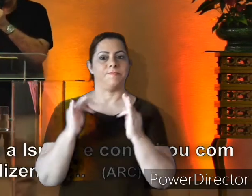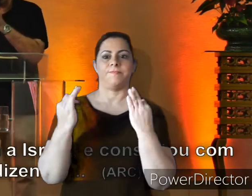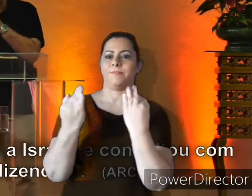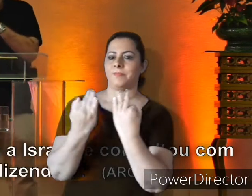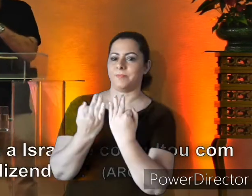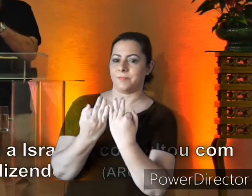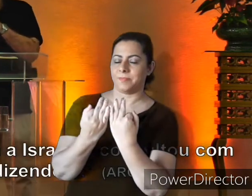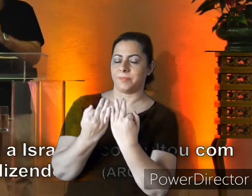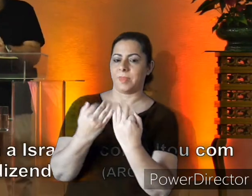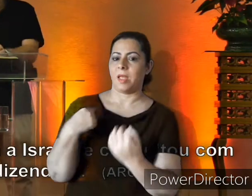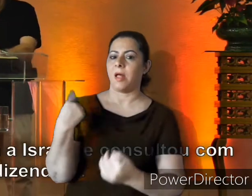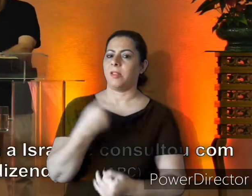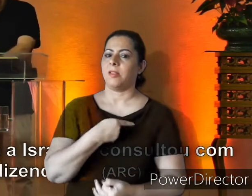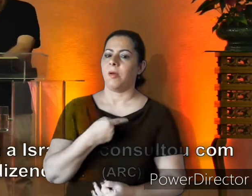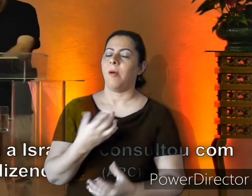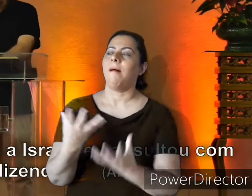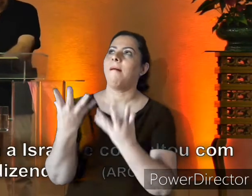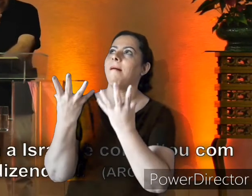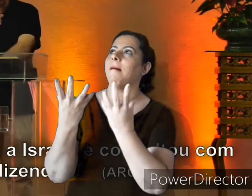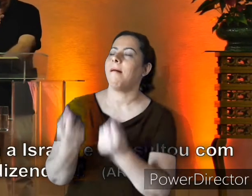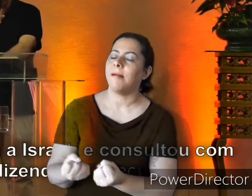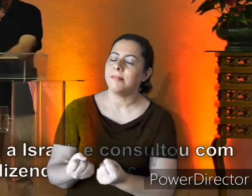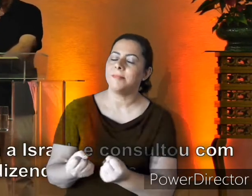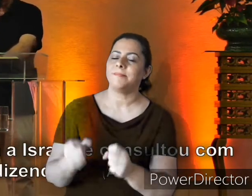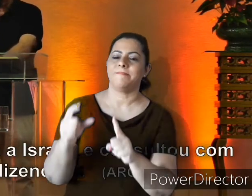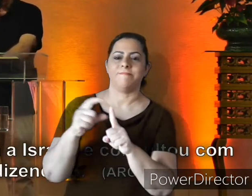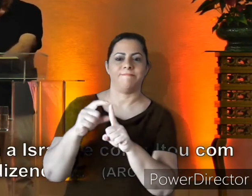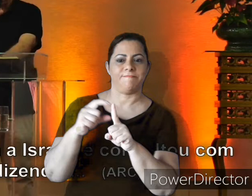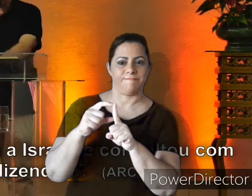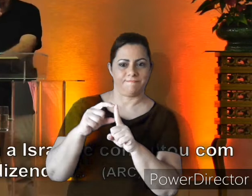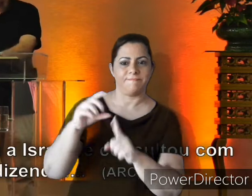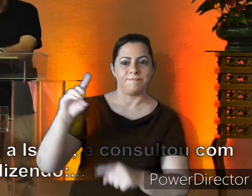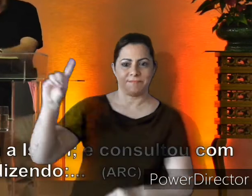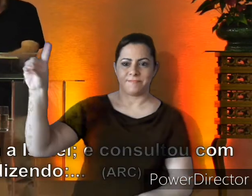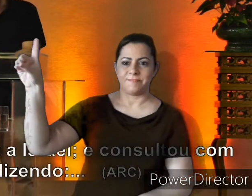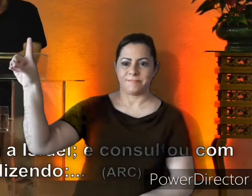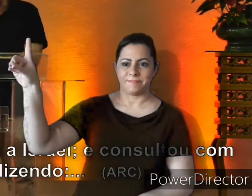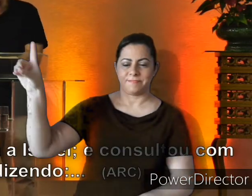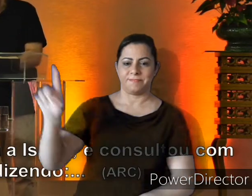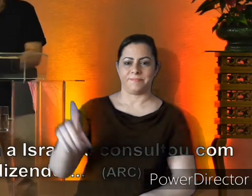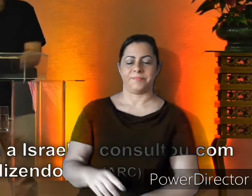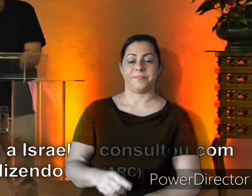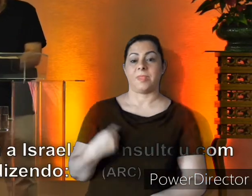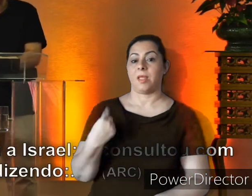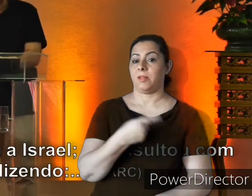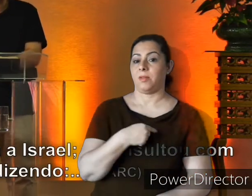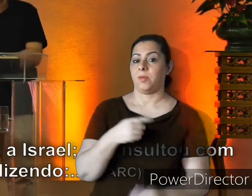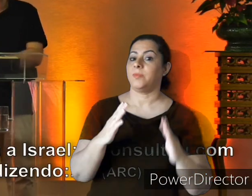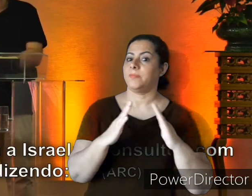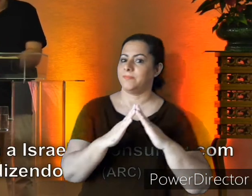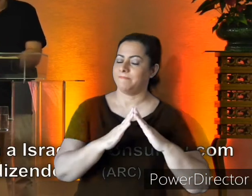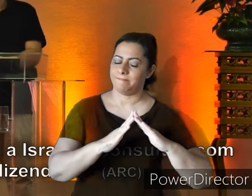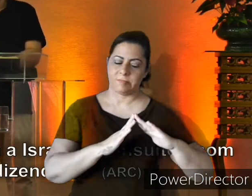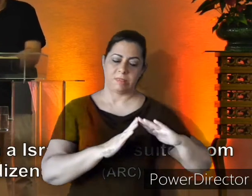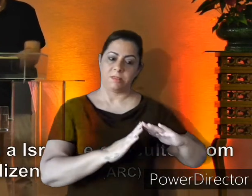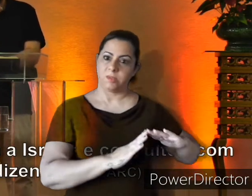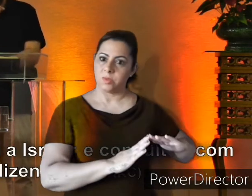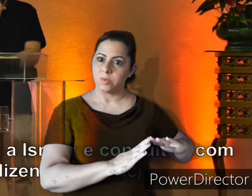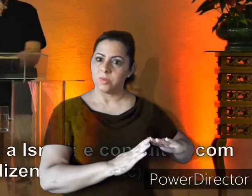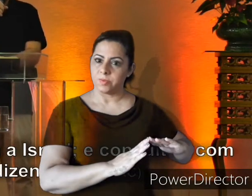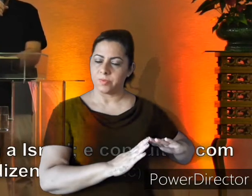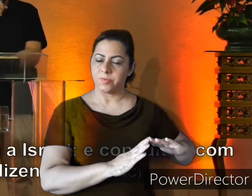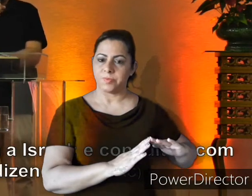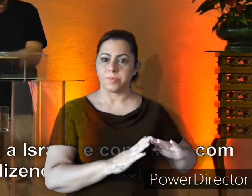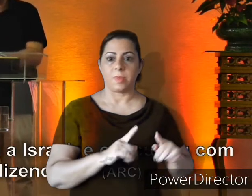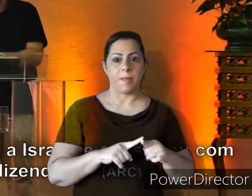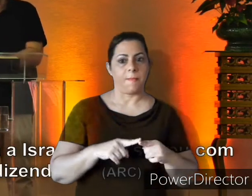abertos para ouvirmos a palavra de Deus. Mesmo em nossas casas, Deus tem feito coisas grandes, coisas